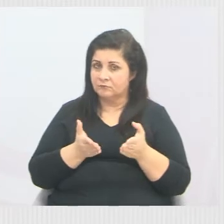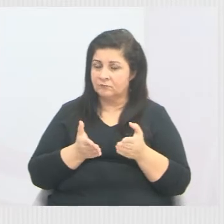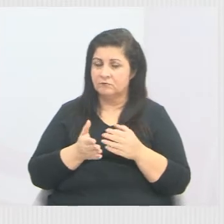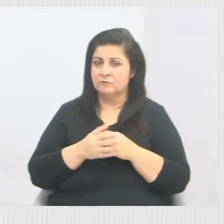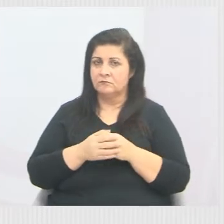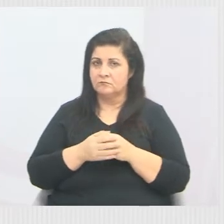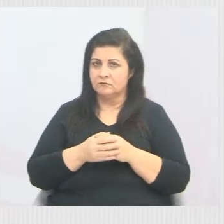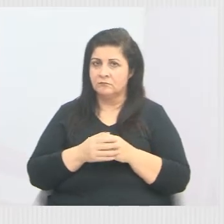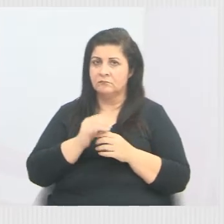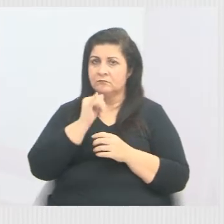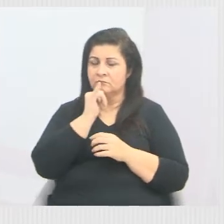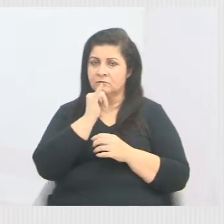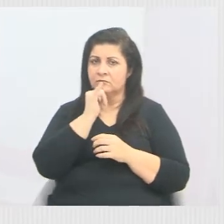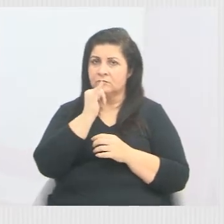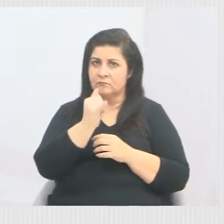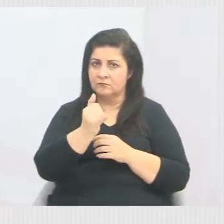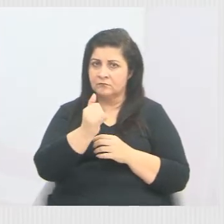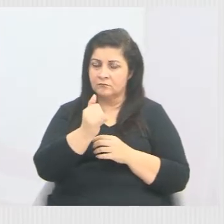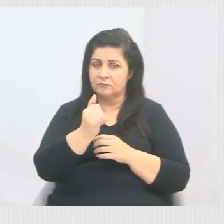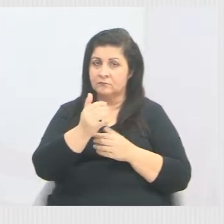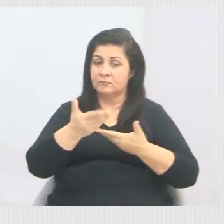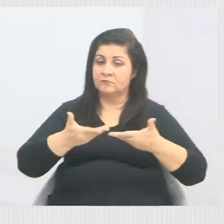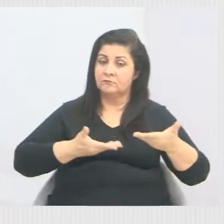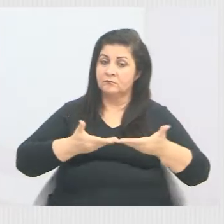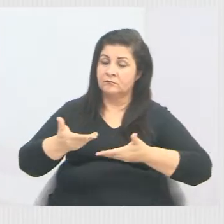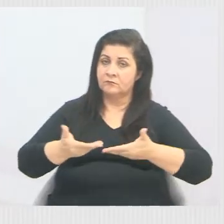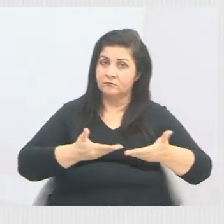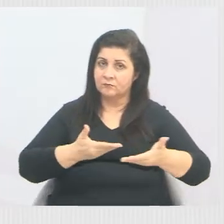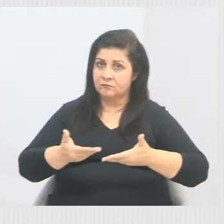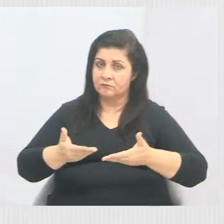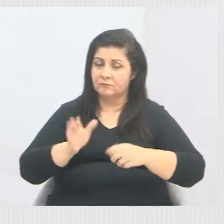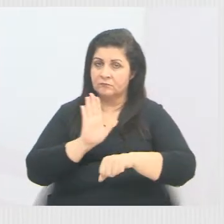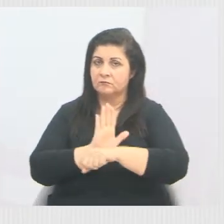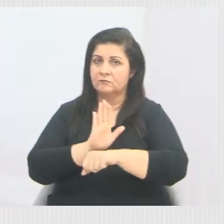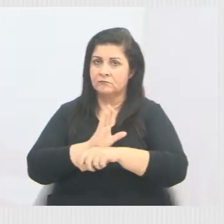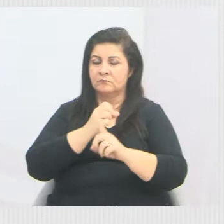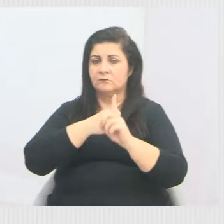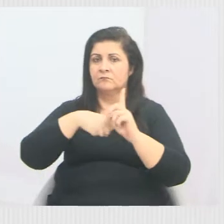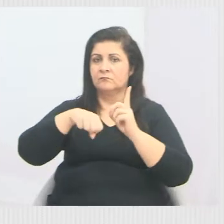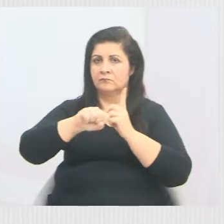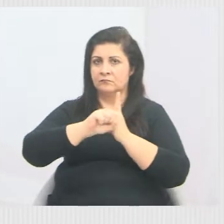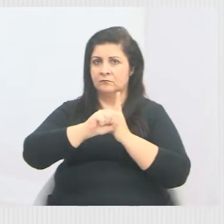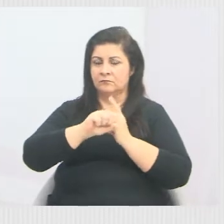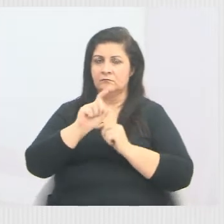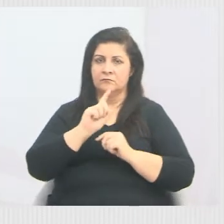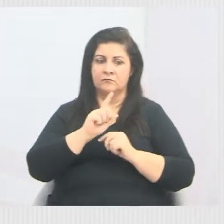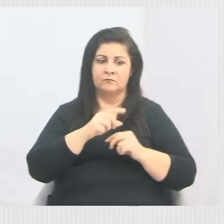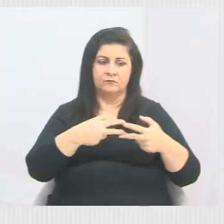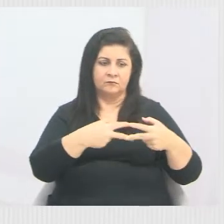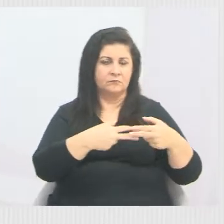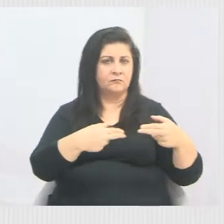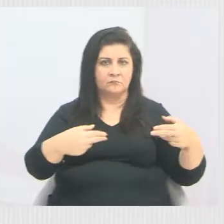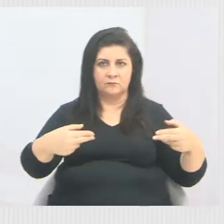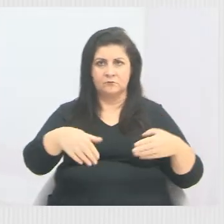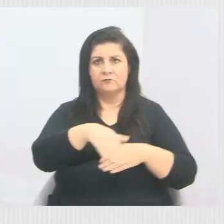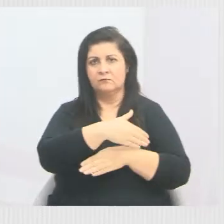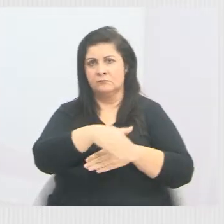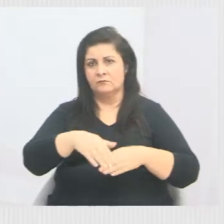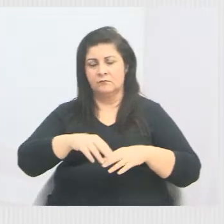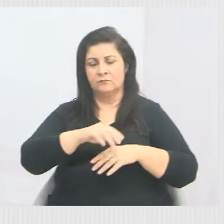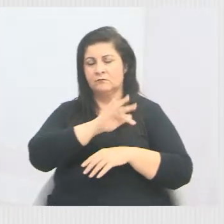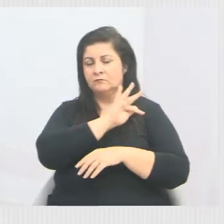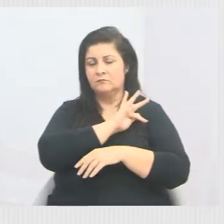sendo frisado mais os serviços públicos para a sociedade do que o investimento pelo ente